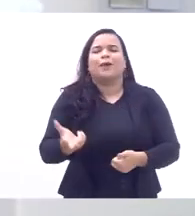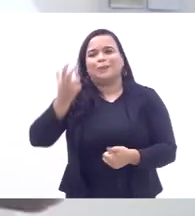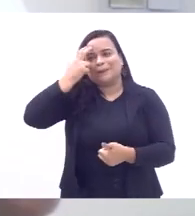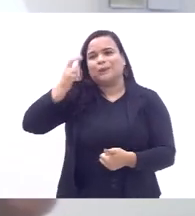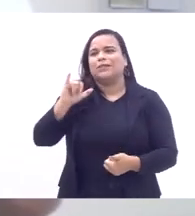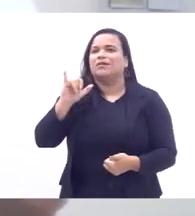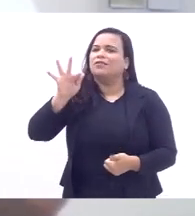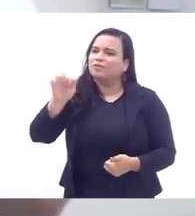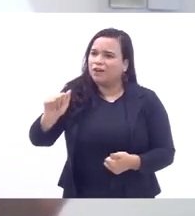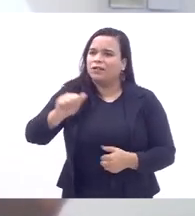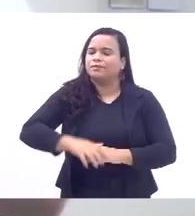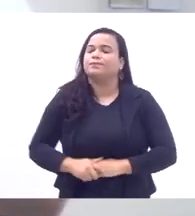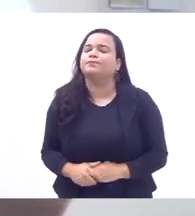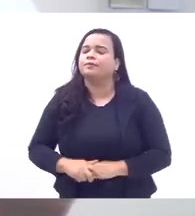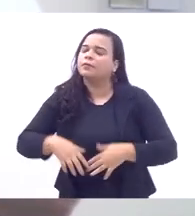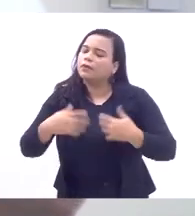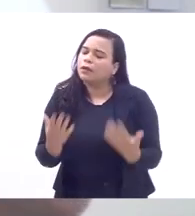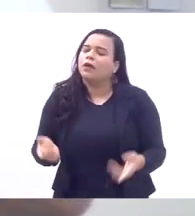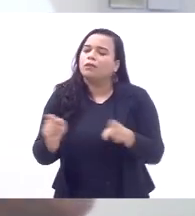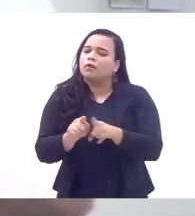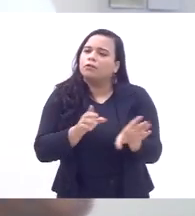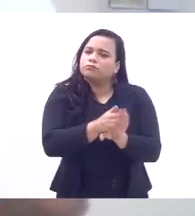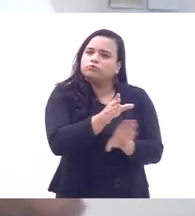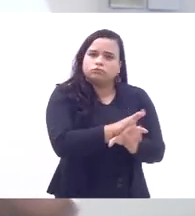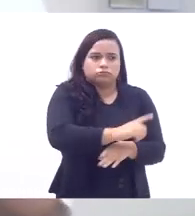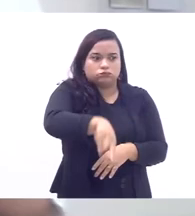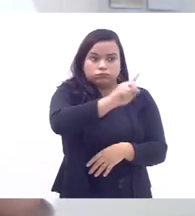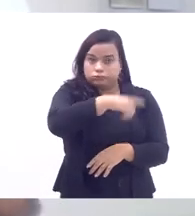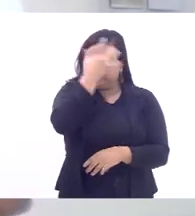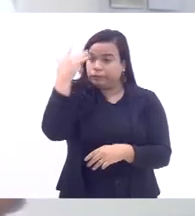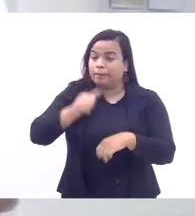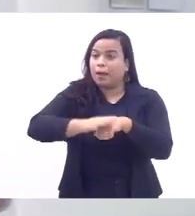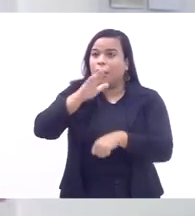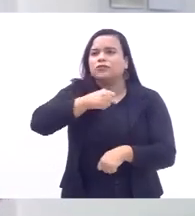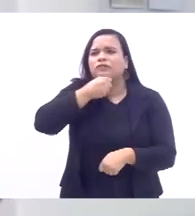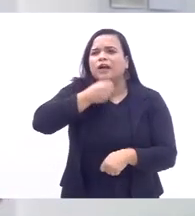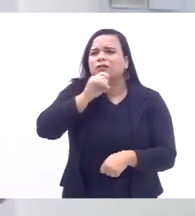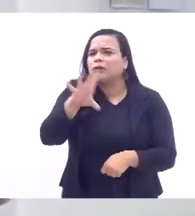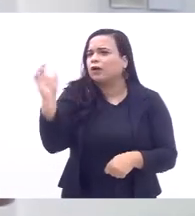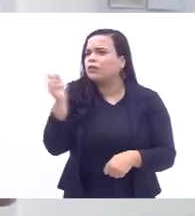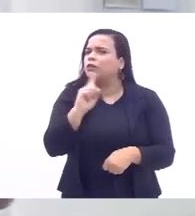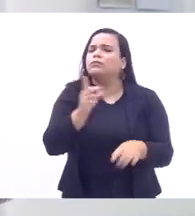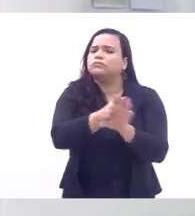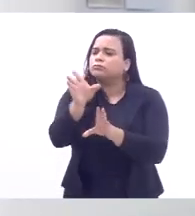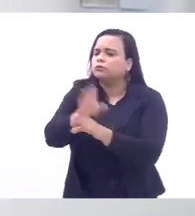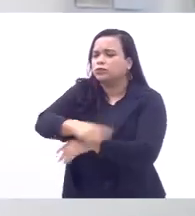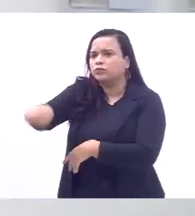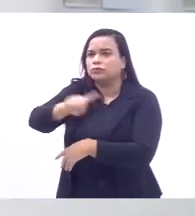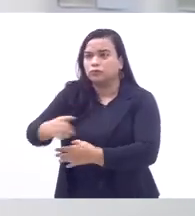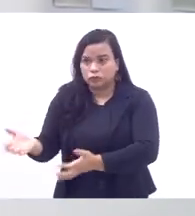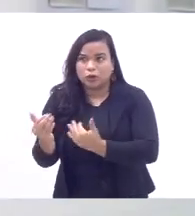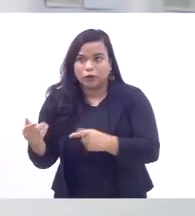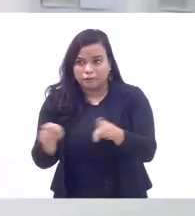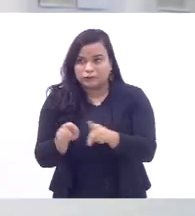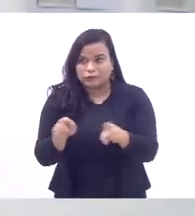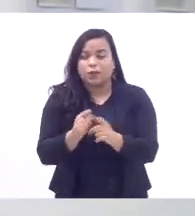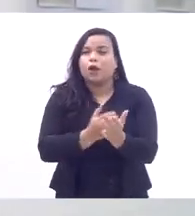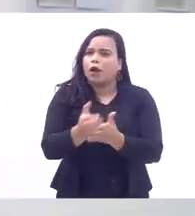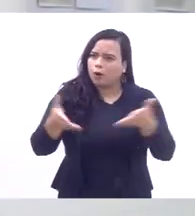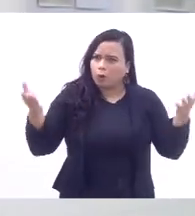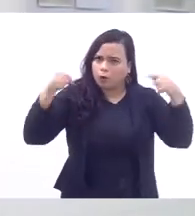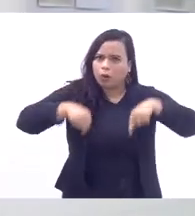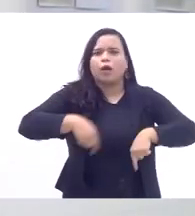E eu quero dizer não só para as pessoas experientes, mas para as pessoas mais jovens, as pessoas que estão começando,